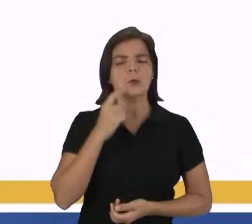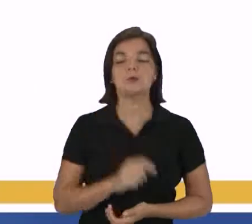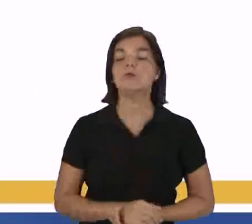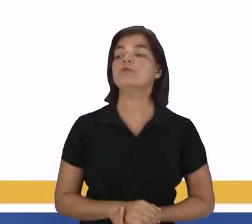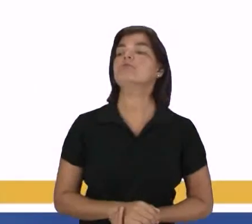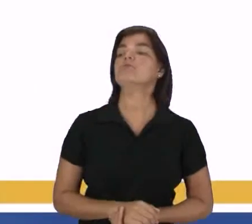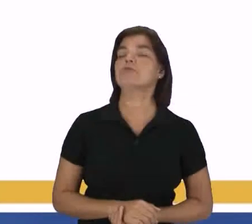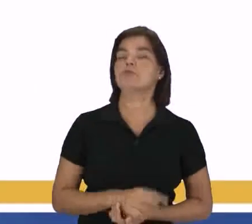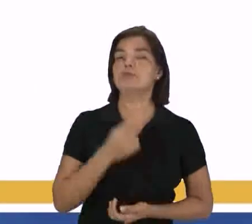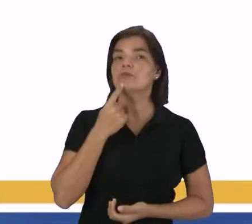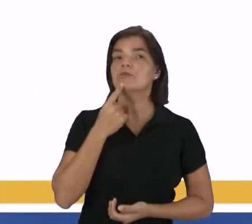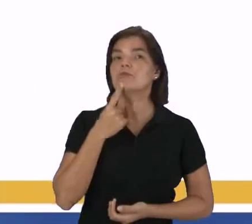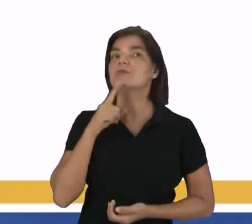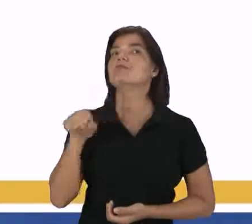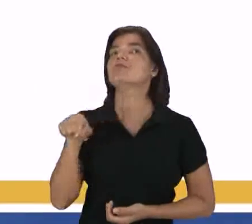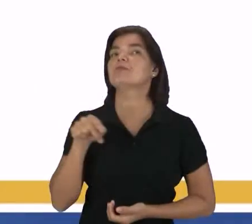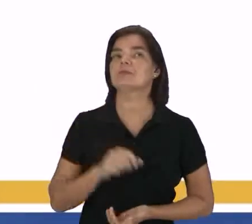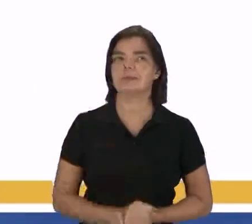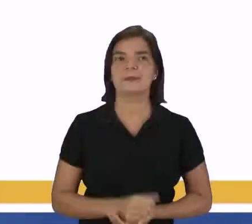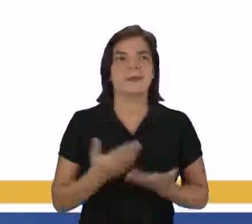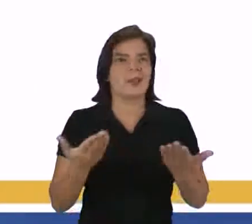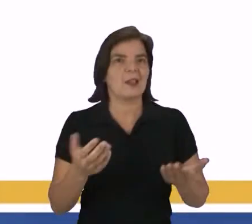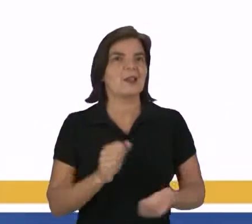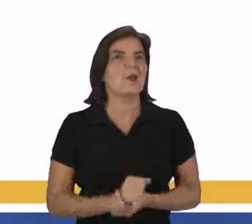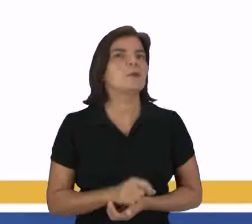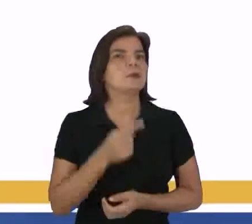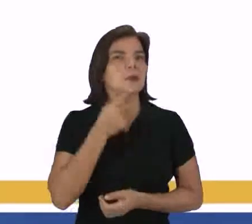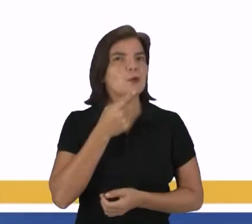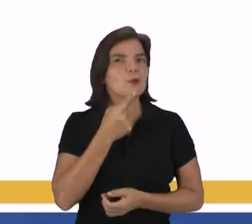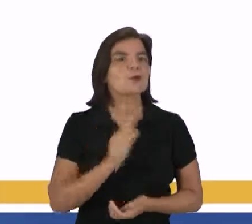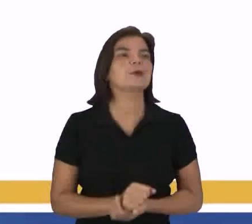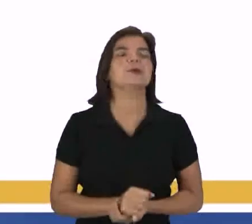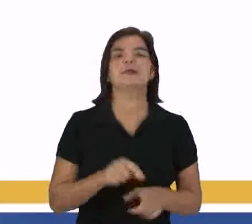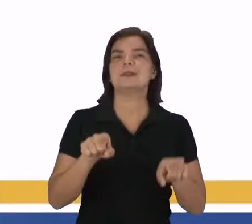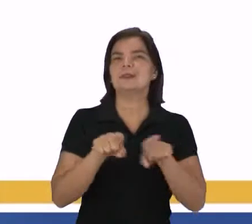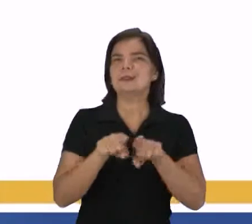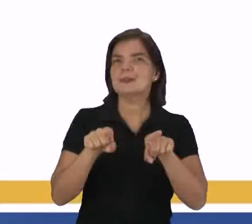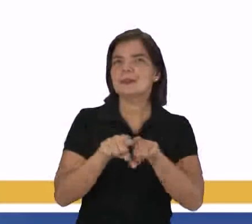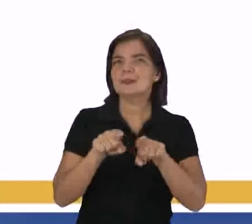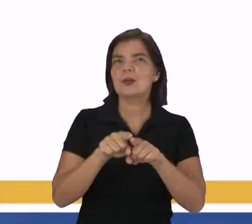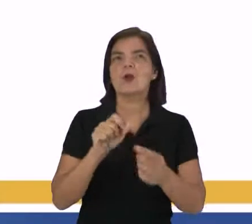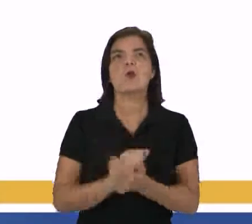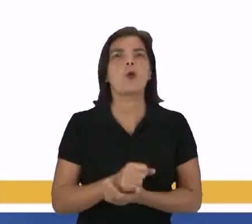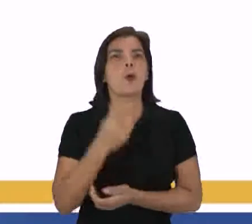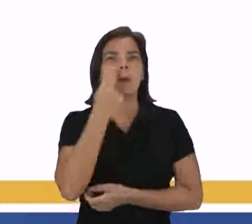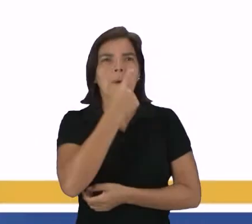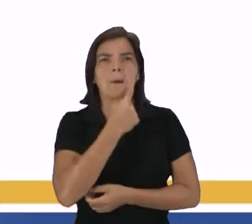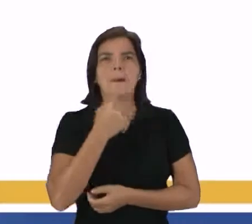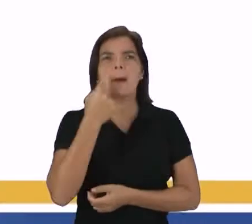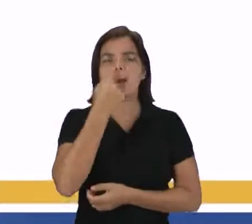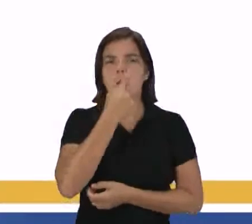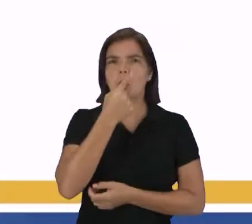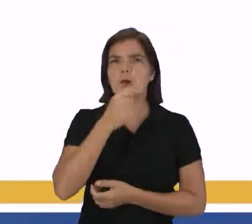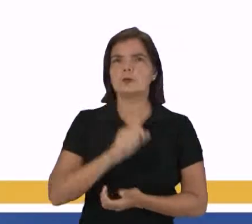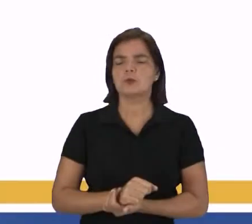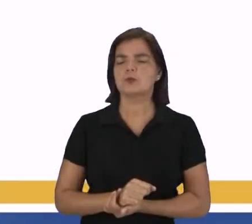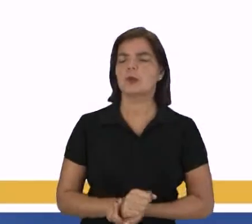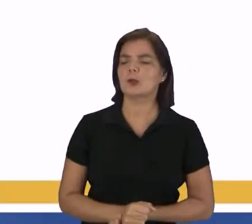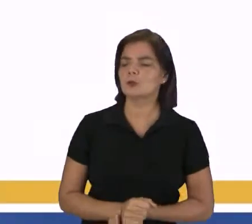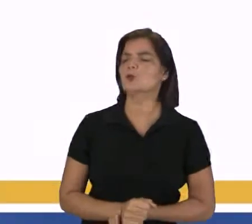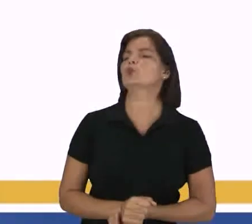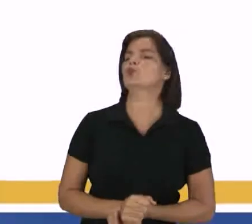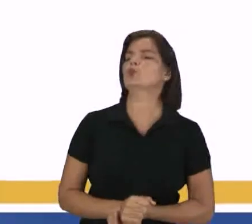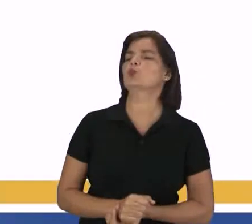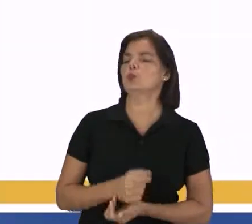com o queixo. Essa aí, e apontava com o queixo, até curvando a boca